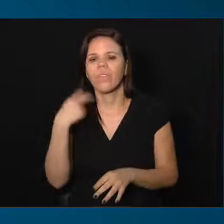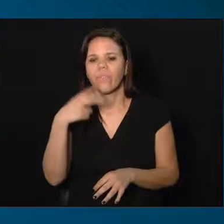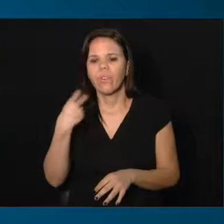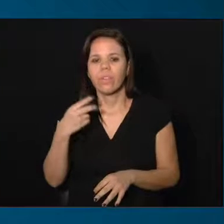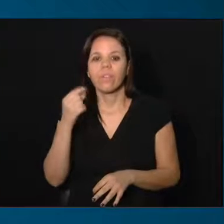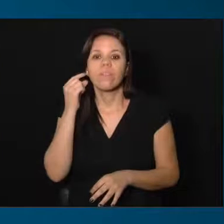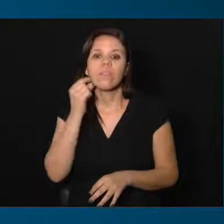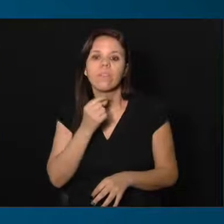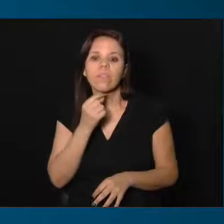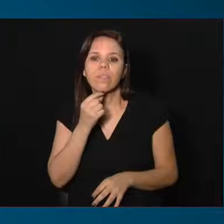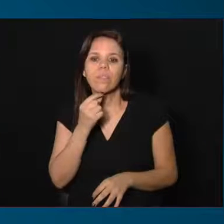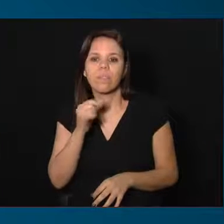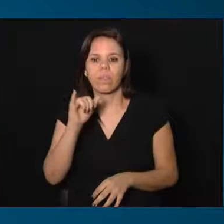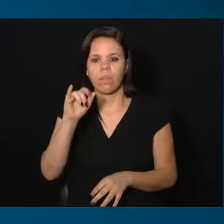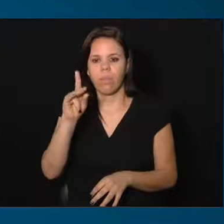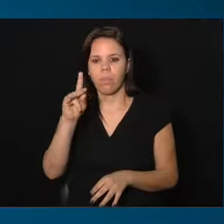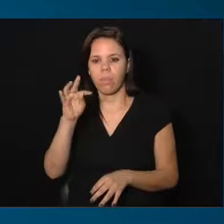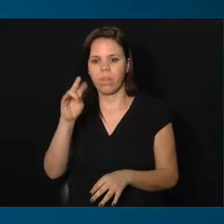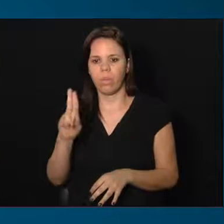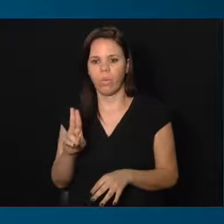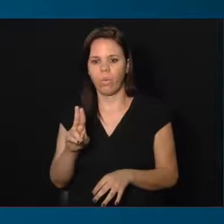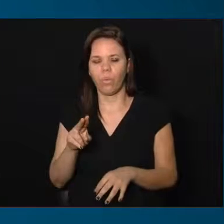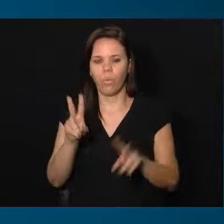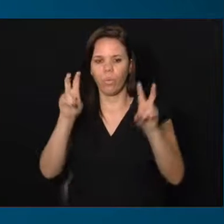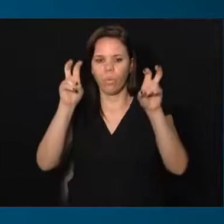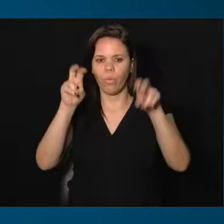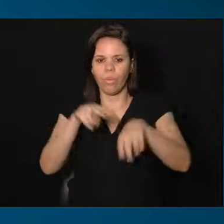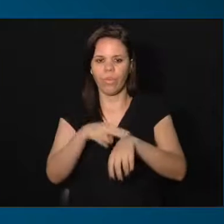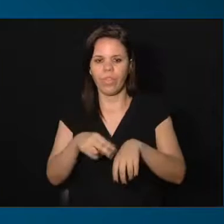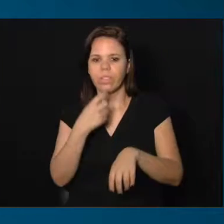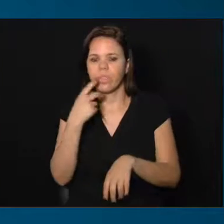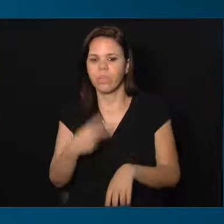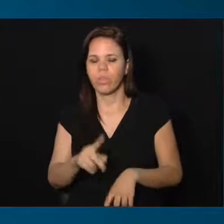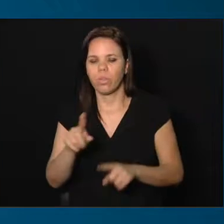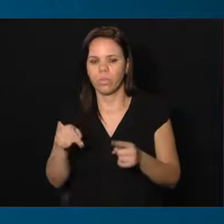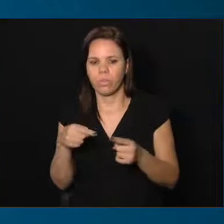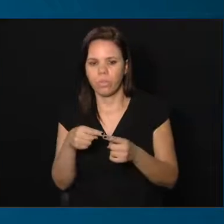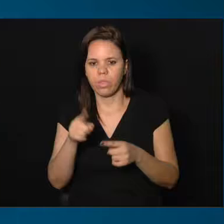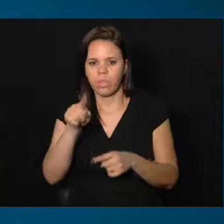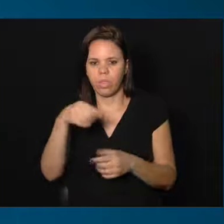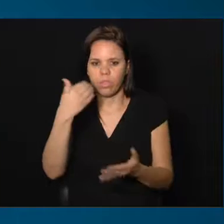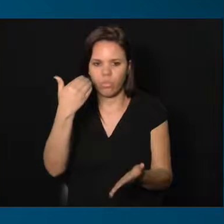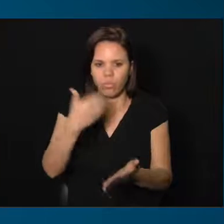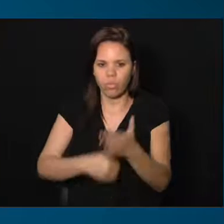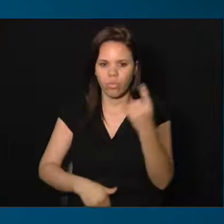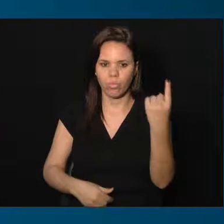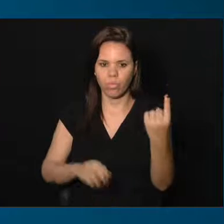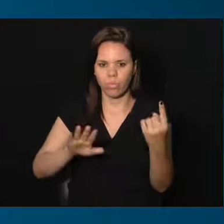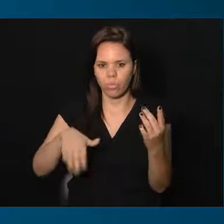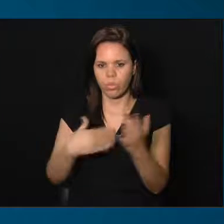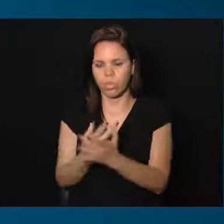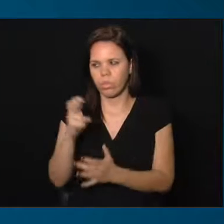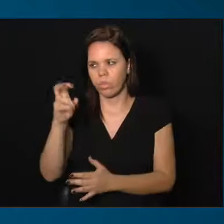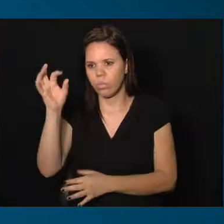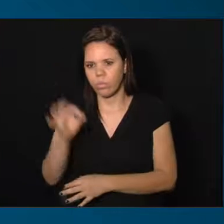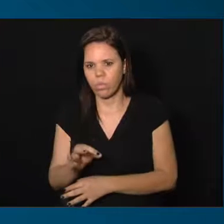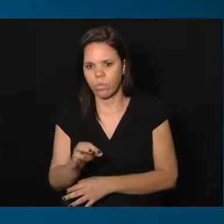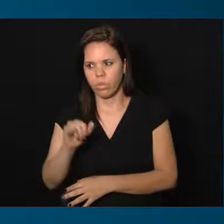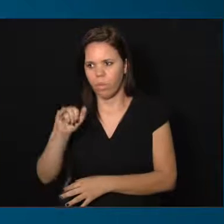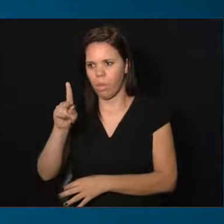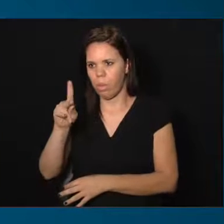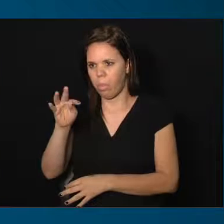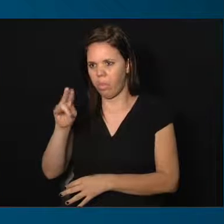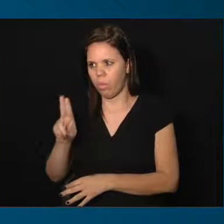institui o programa IPTU Verde em Campinas. O objetivo é dar descontos de 1 a 5% no